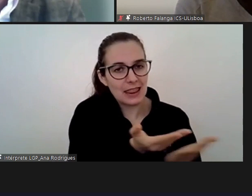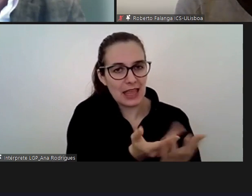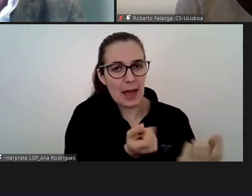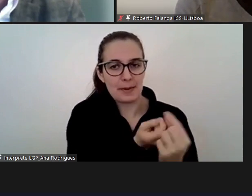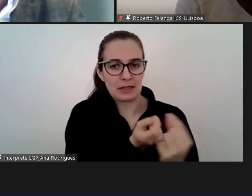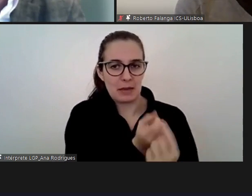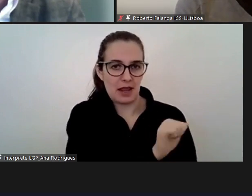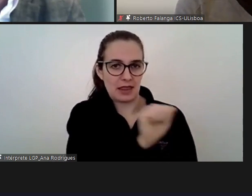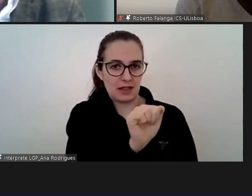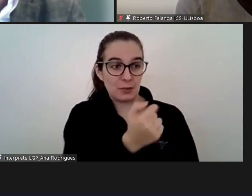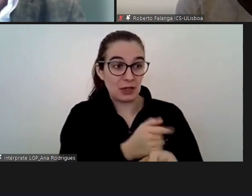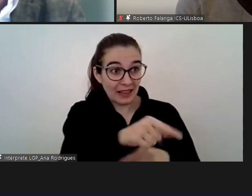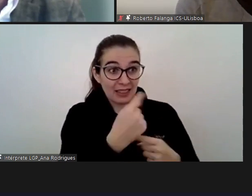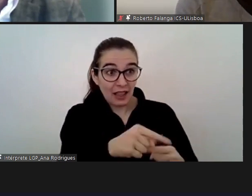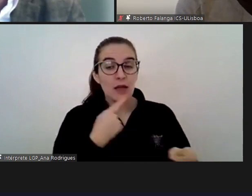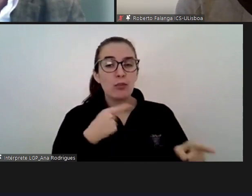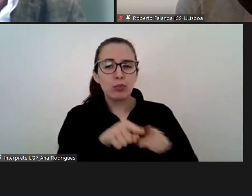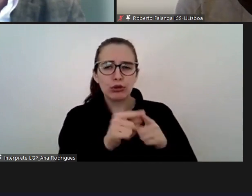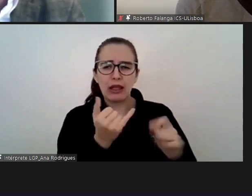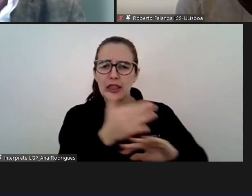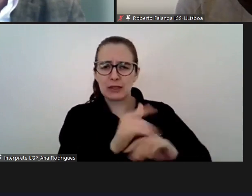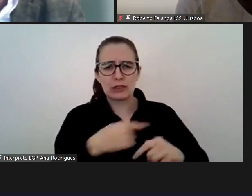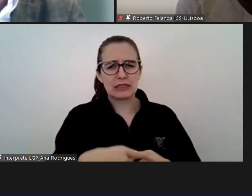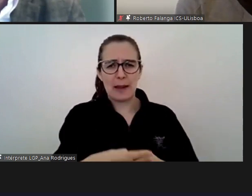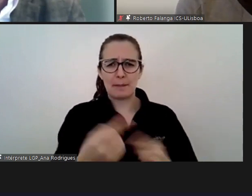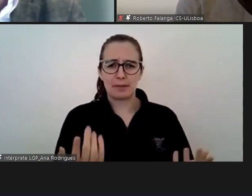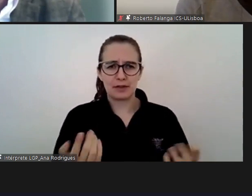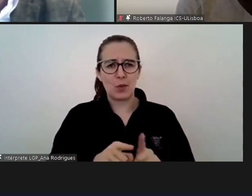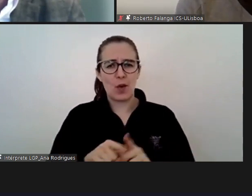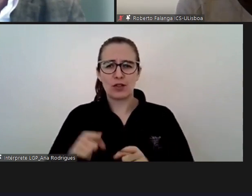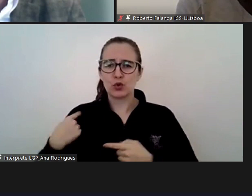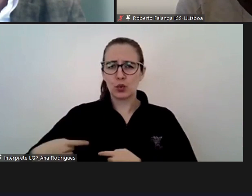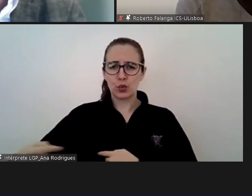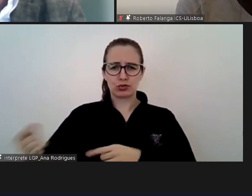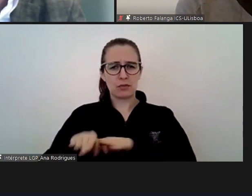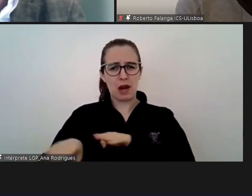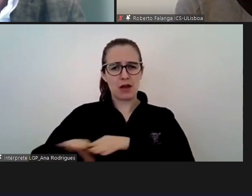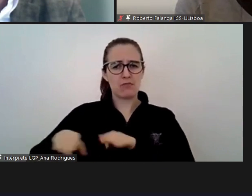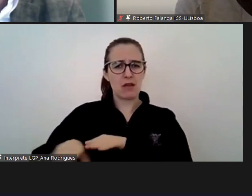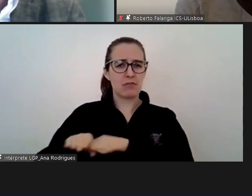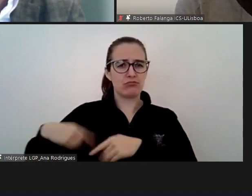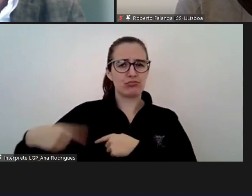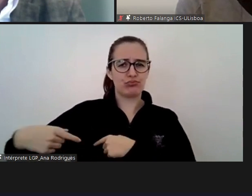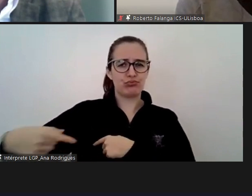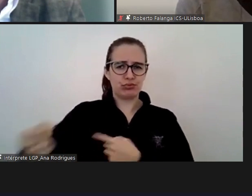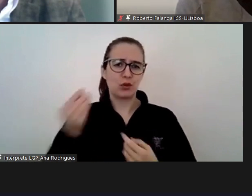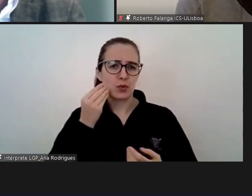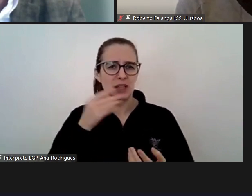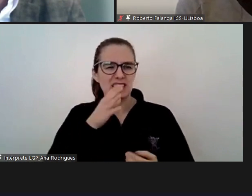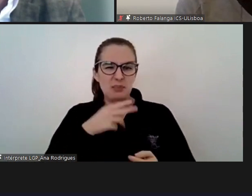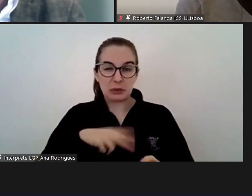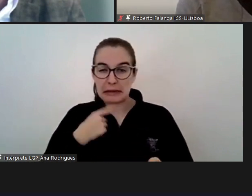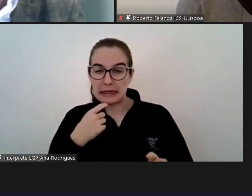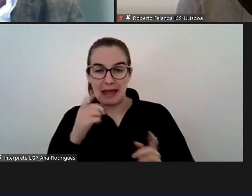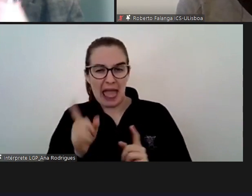as suas intervenções políticas, aquilo que os ingleses chamam everyday practice of democracy, não? Agora não está a ver como é que é de traduzir isto em português,